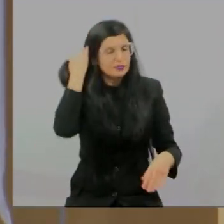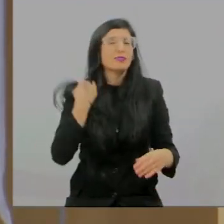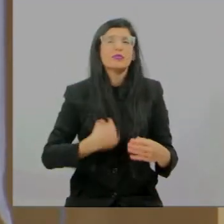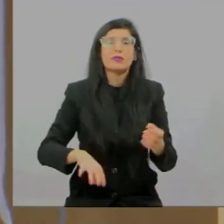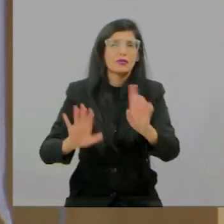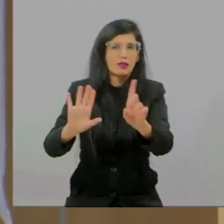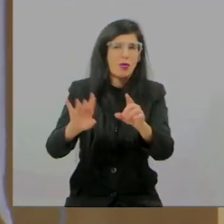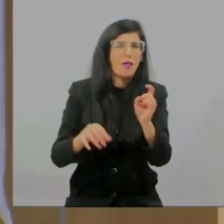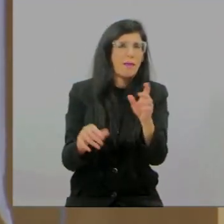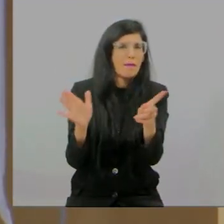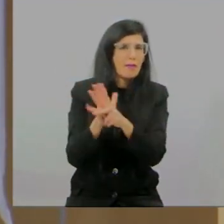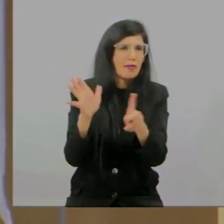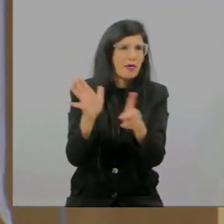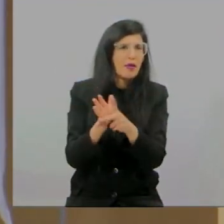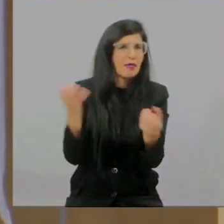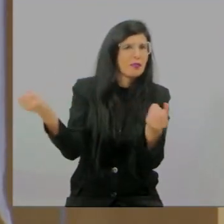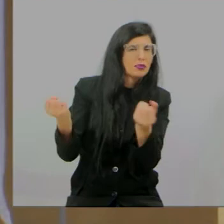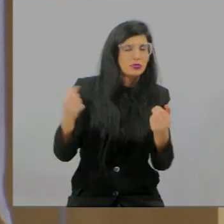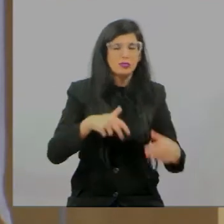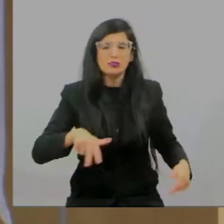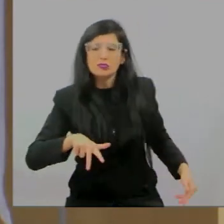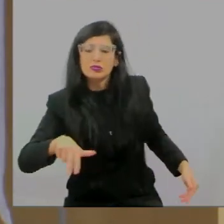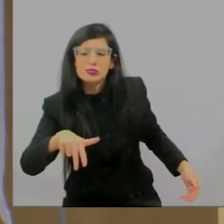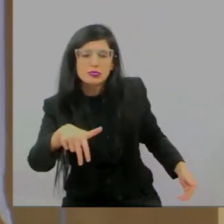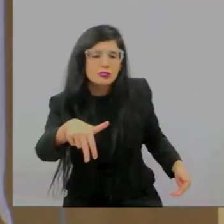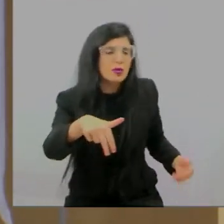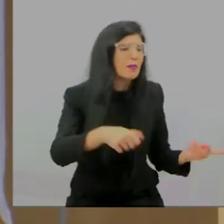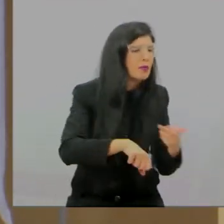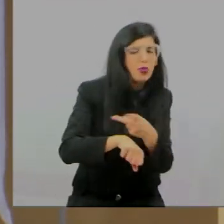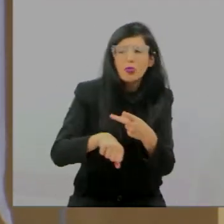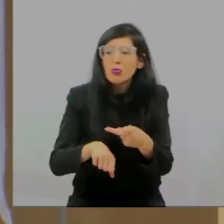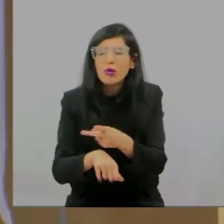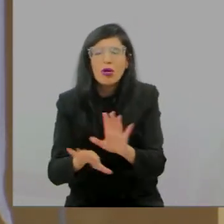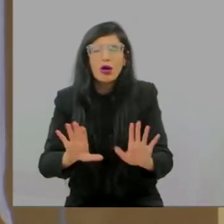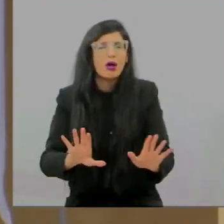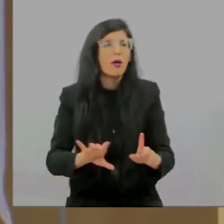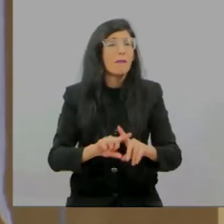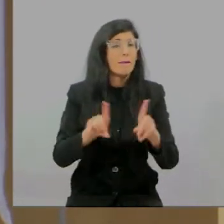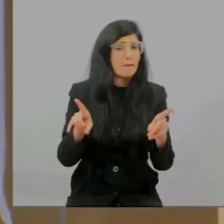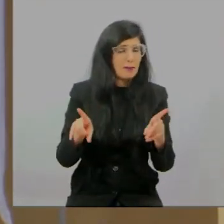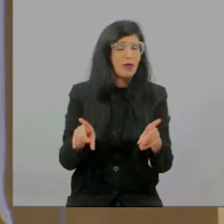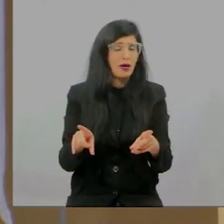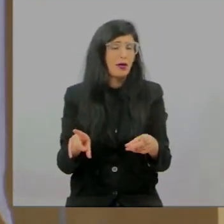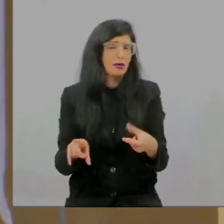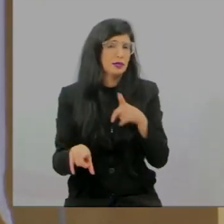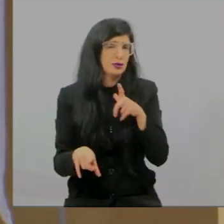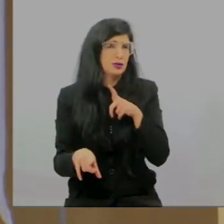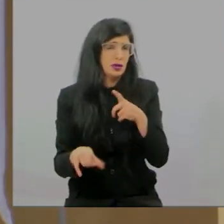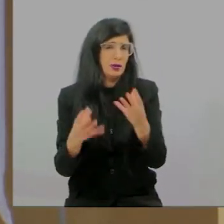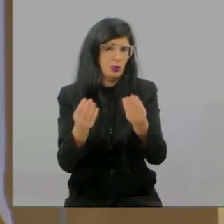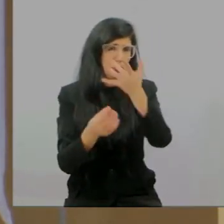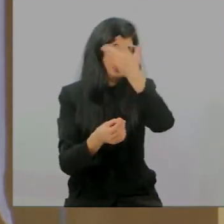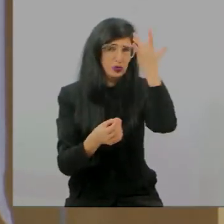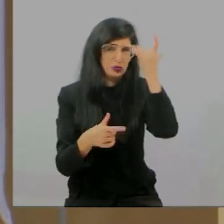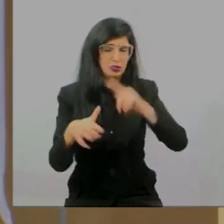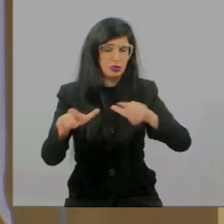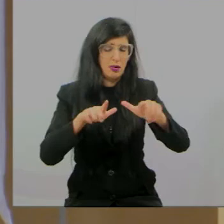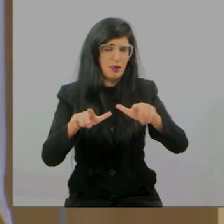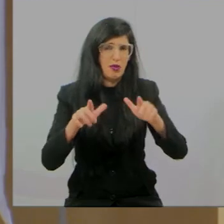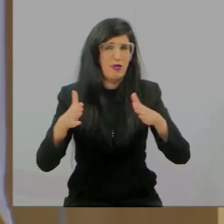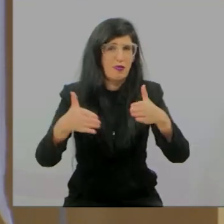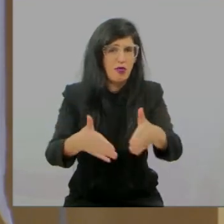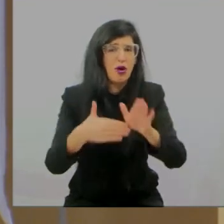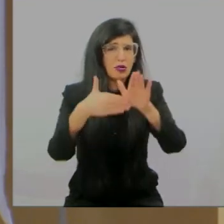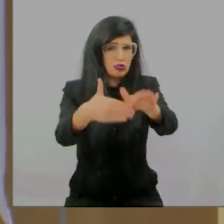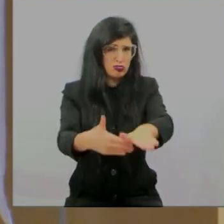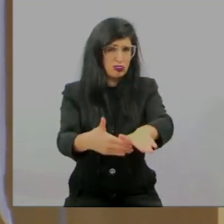social. Mas caberia uma junção de serviços, como a gente já vê acontecendo em várias circunstâncias no nosso município, em especial por